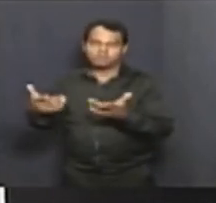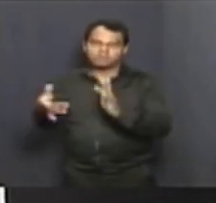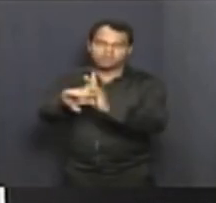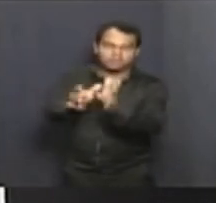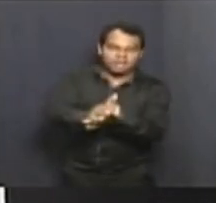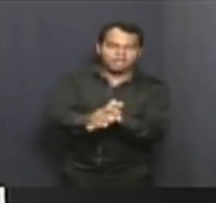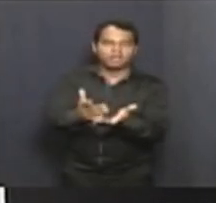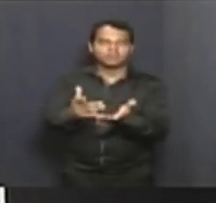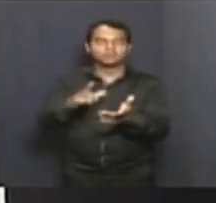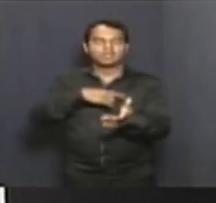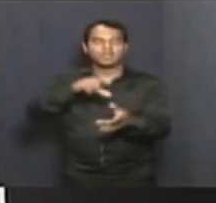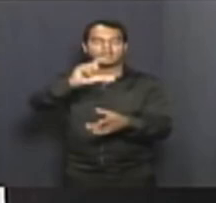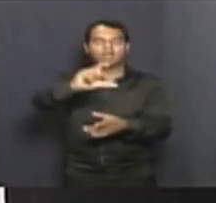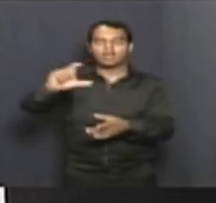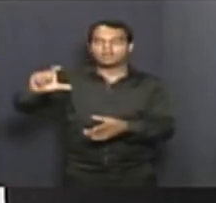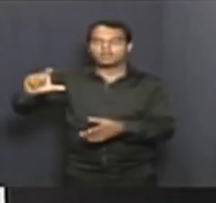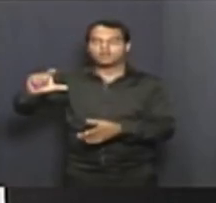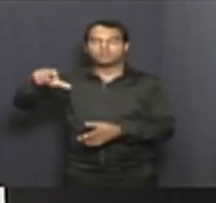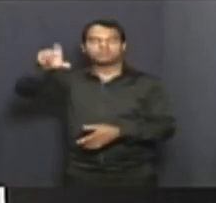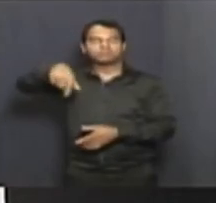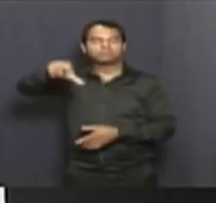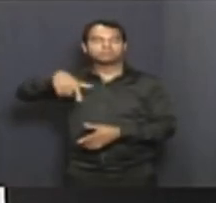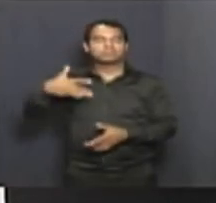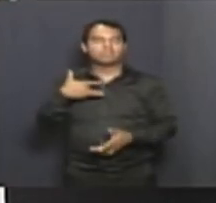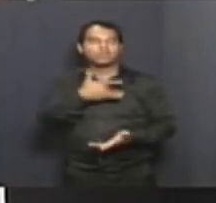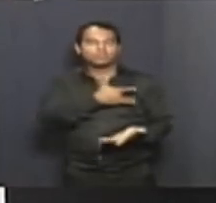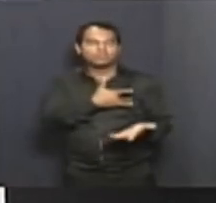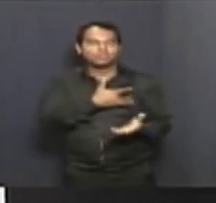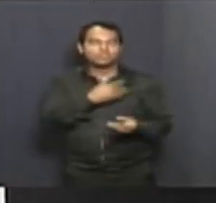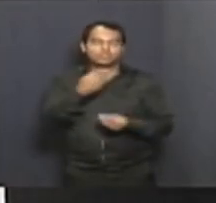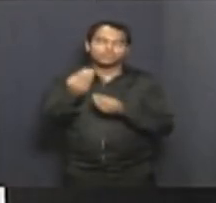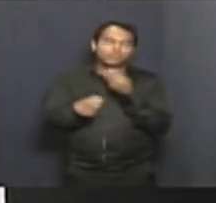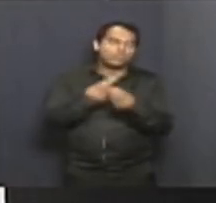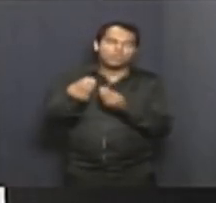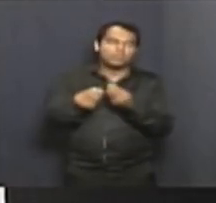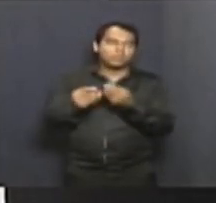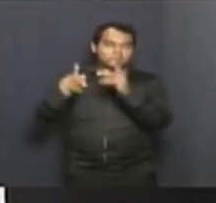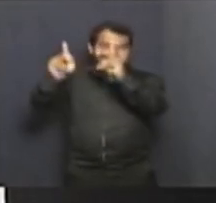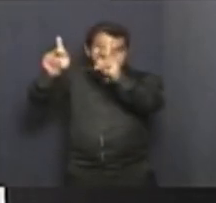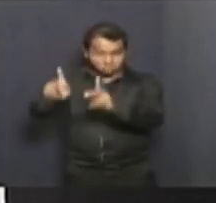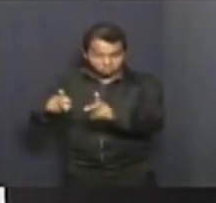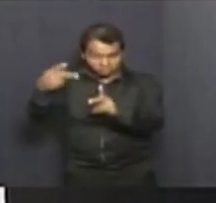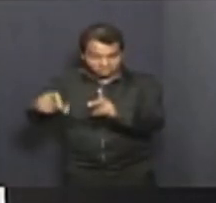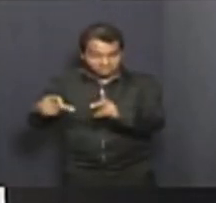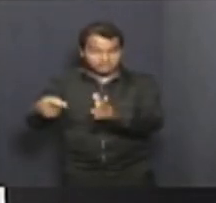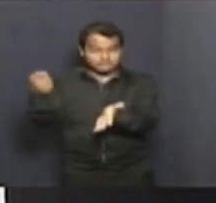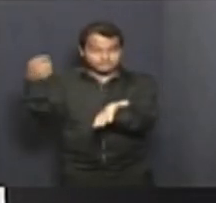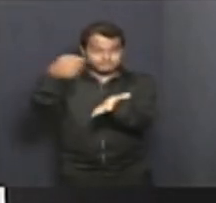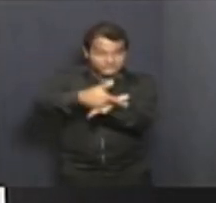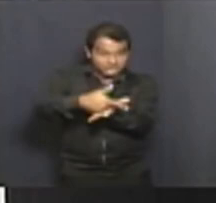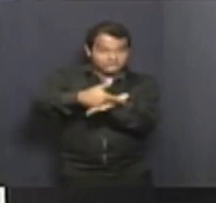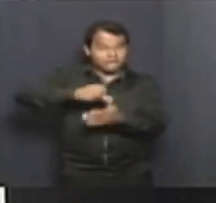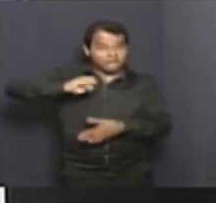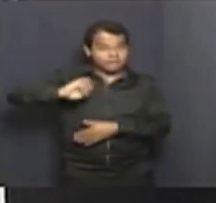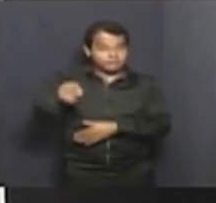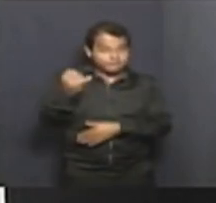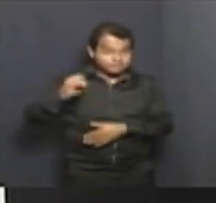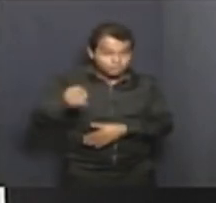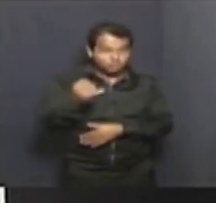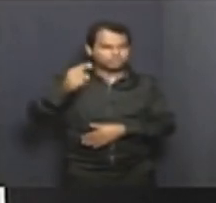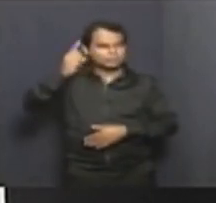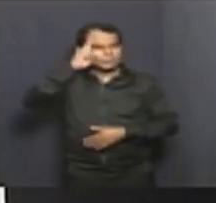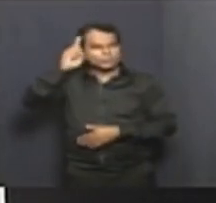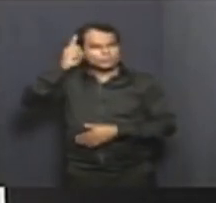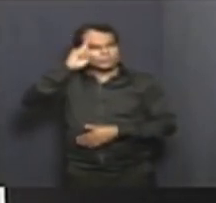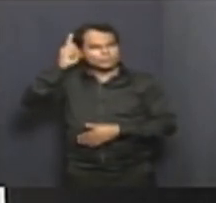gostaria que o senhor explicasse para todos nós como que o cidadão que paga os seus impostos todos os dias